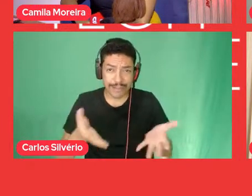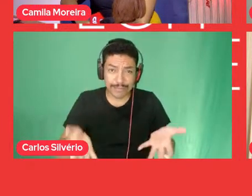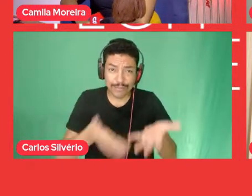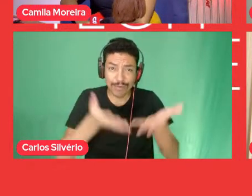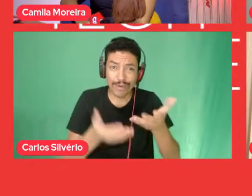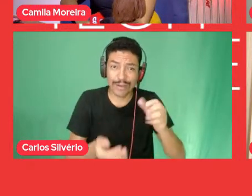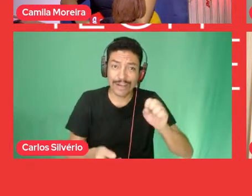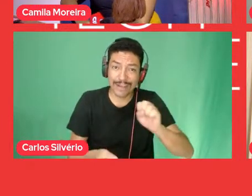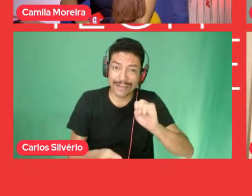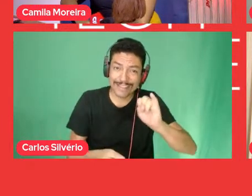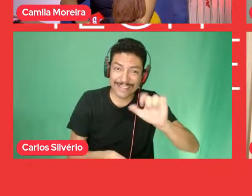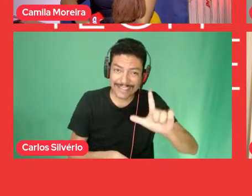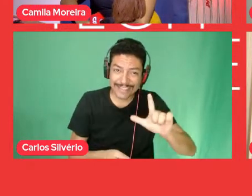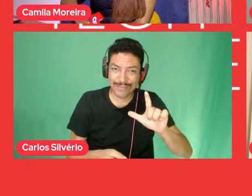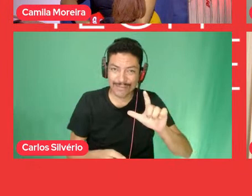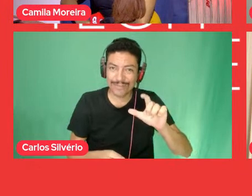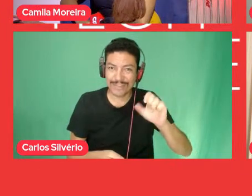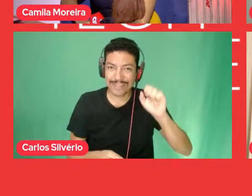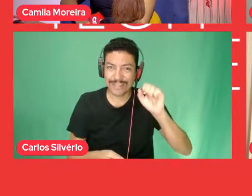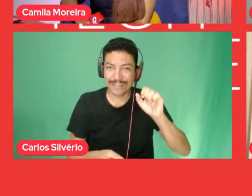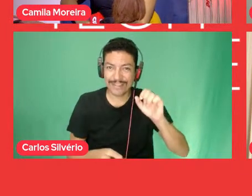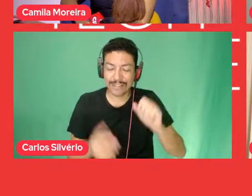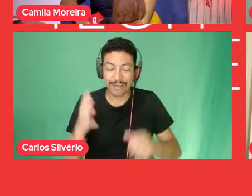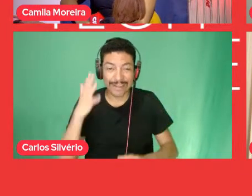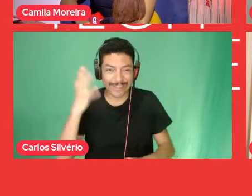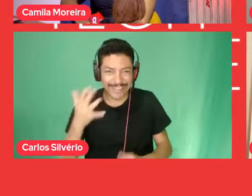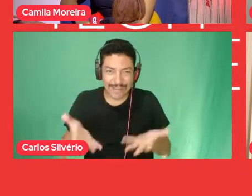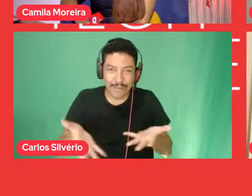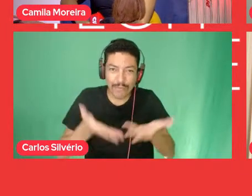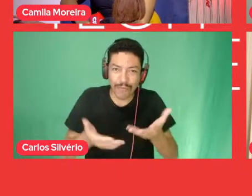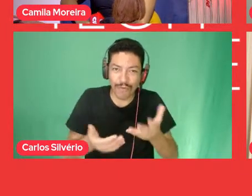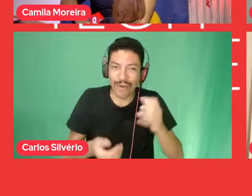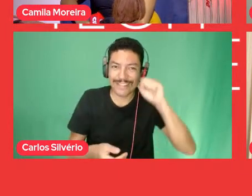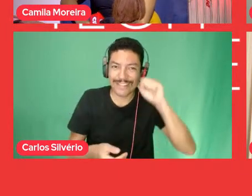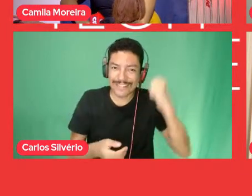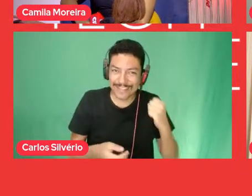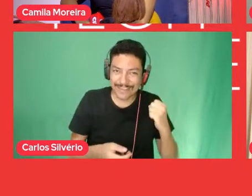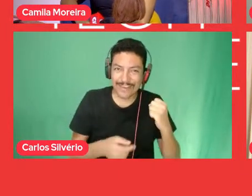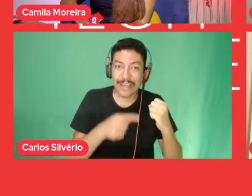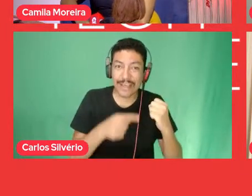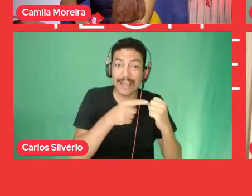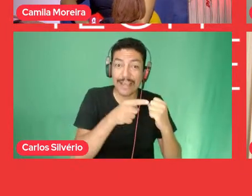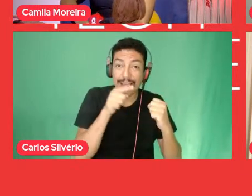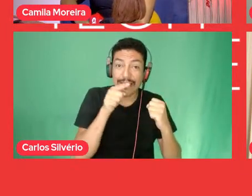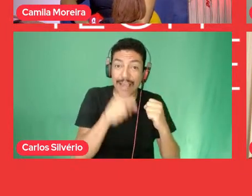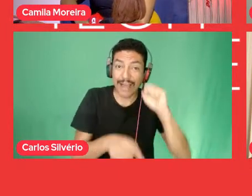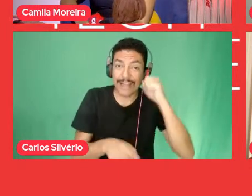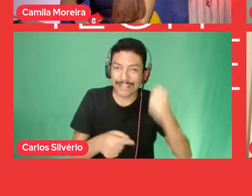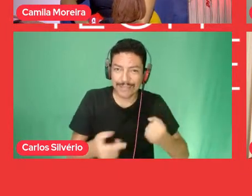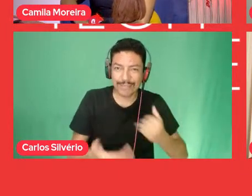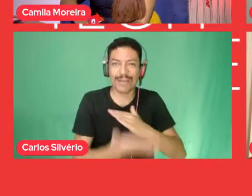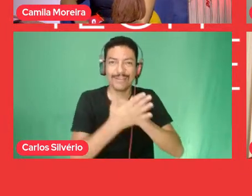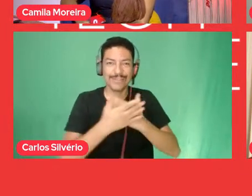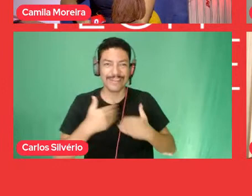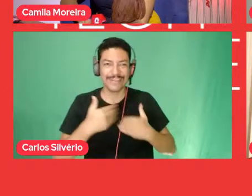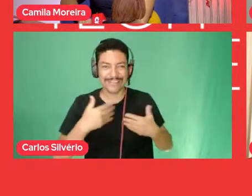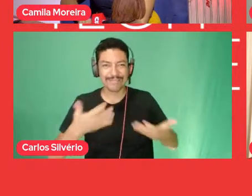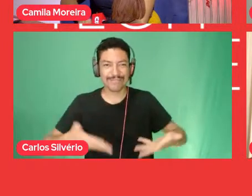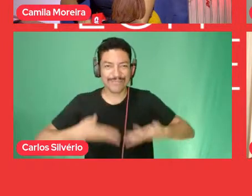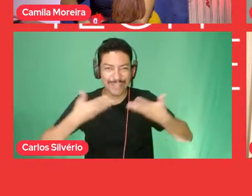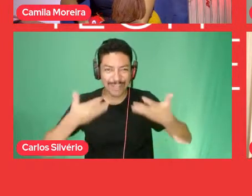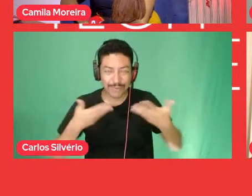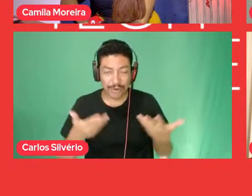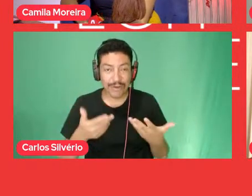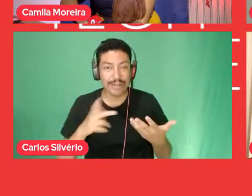um empurrãozinho em mim. Então, olha só, né, como a gente vai se unindo, né, e vai criando essas redes dentro da